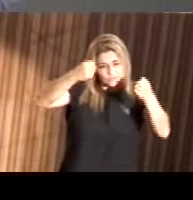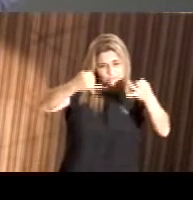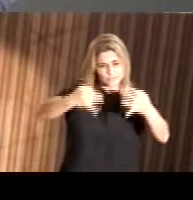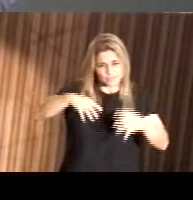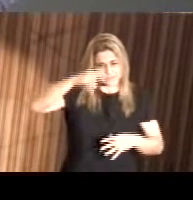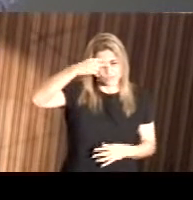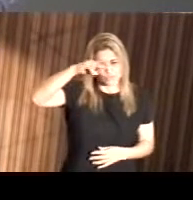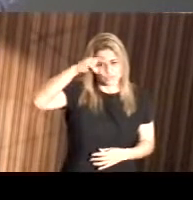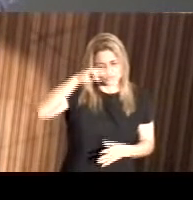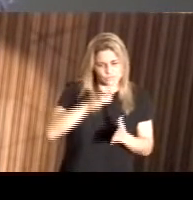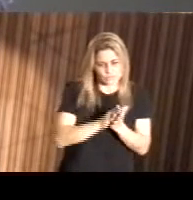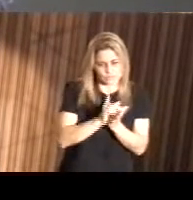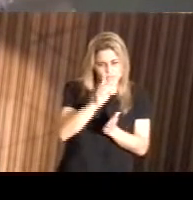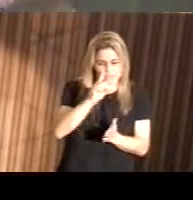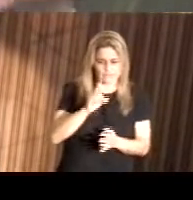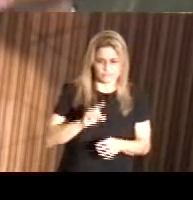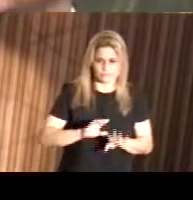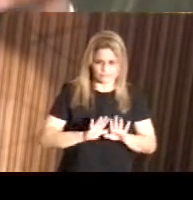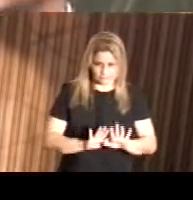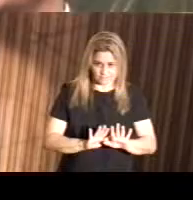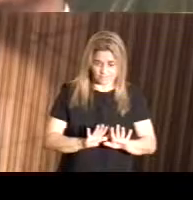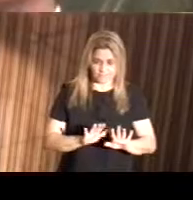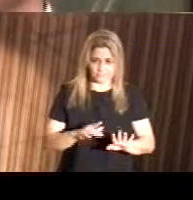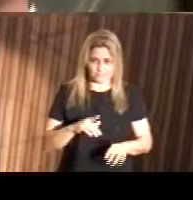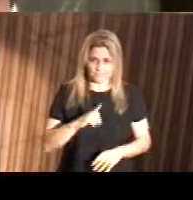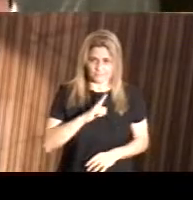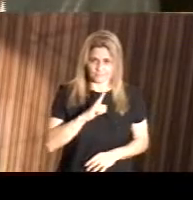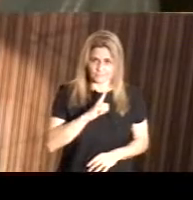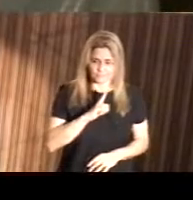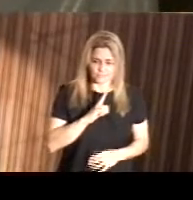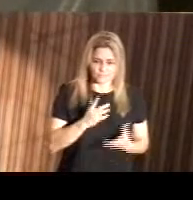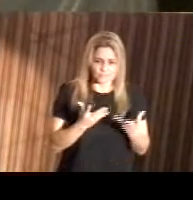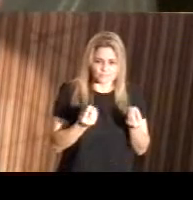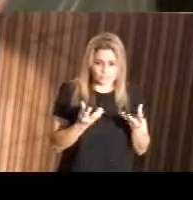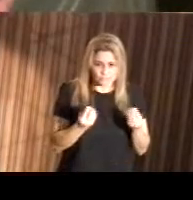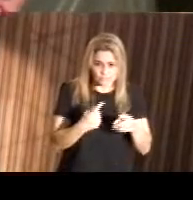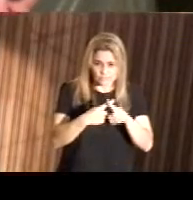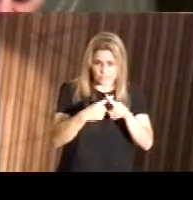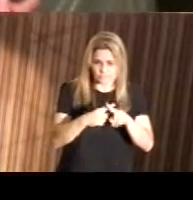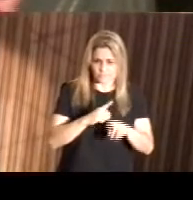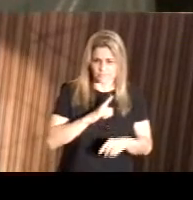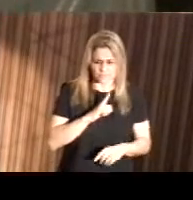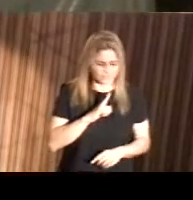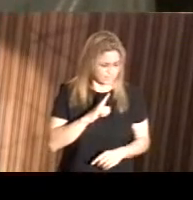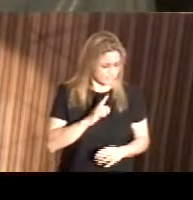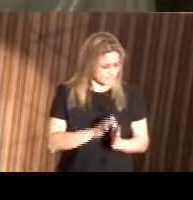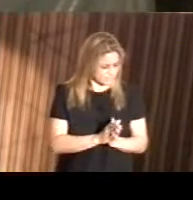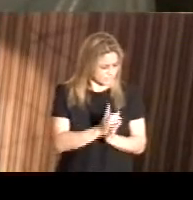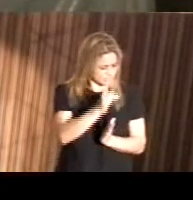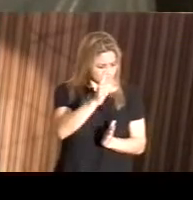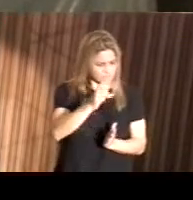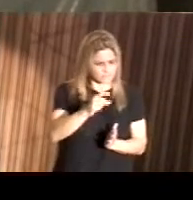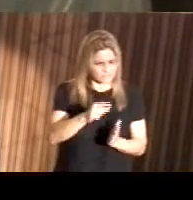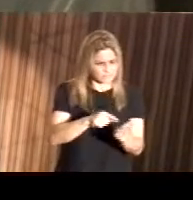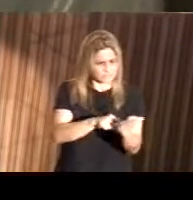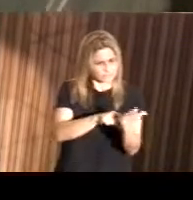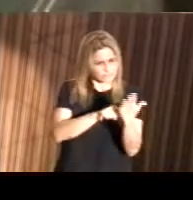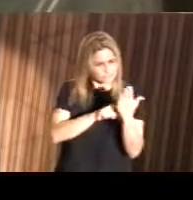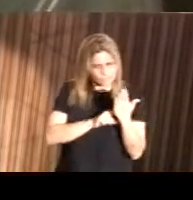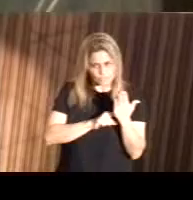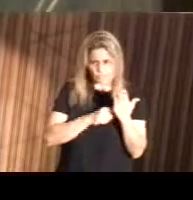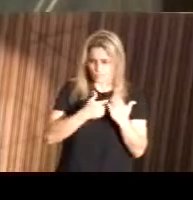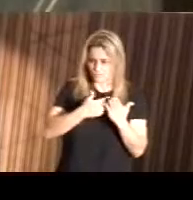Agora, toda vez, ou com muita frequência, quando a Bíblia relata